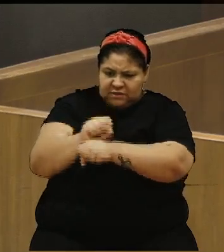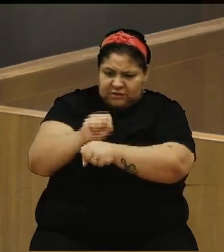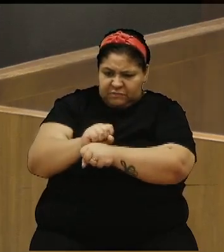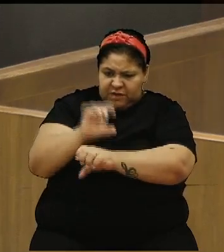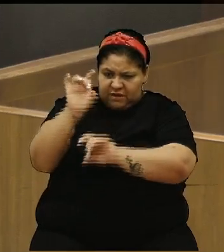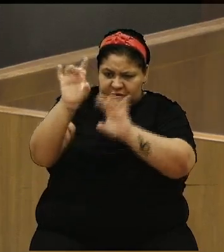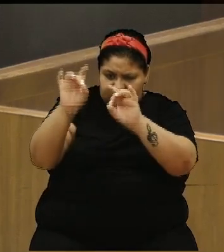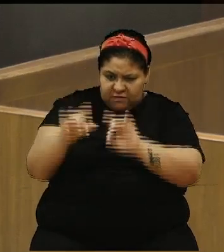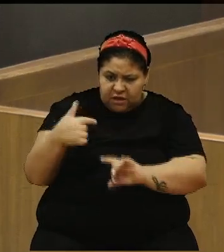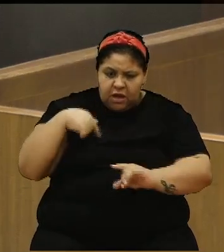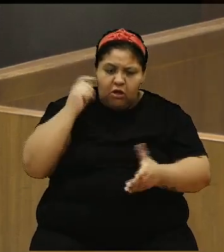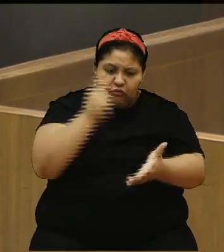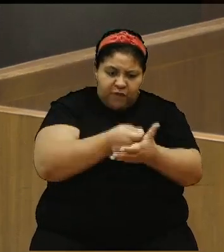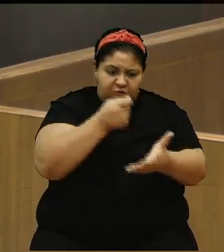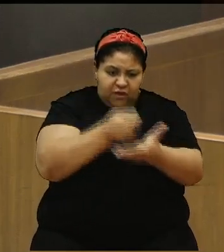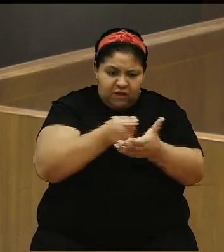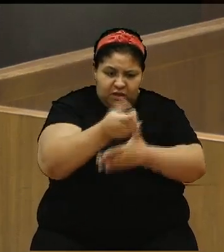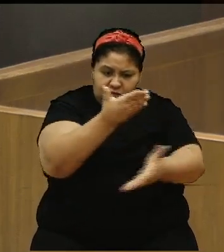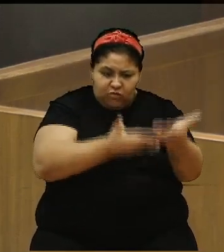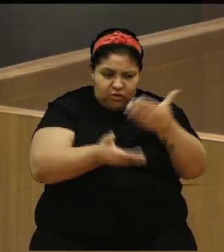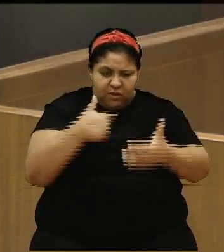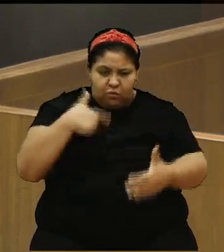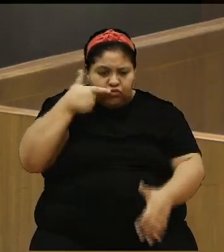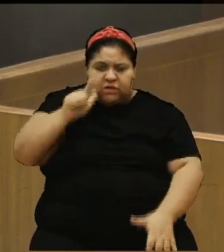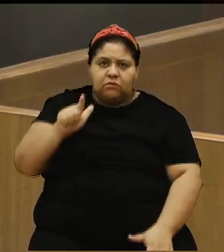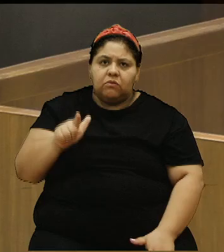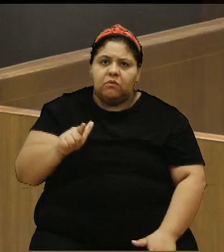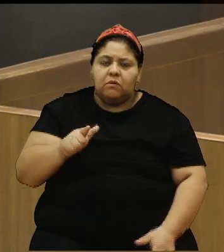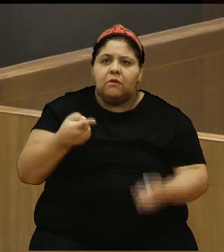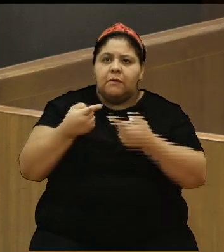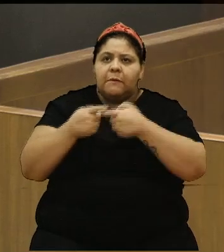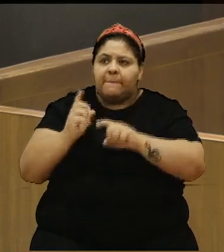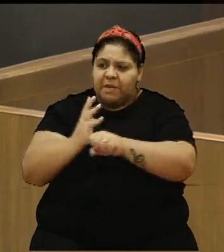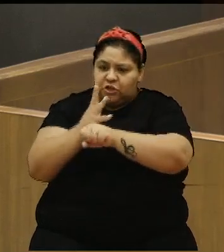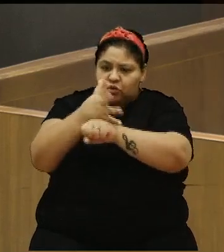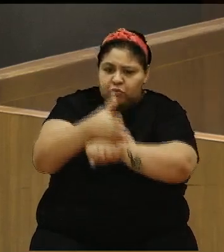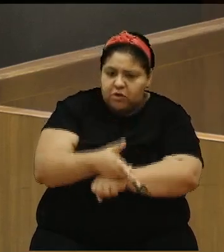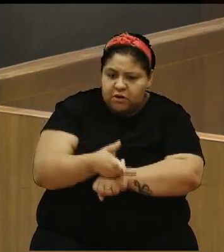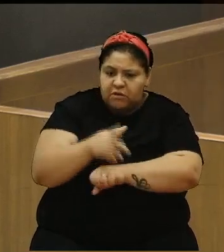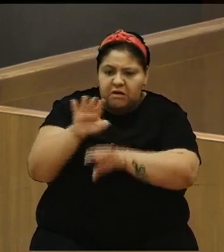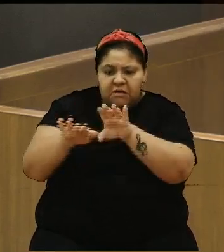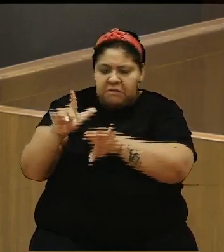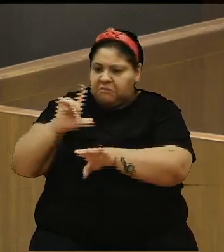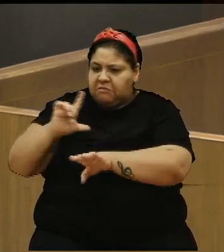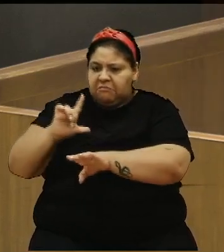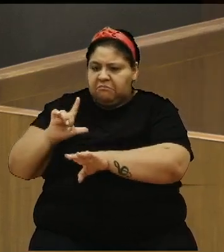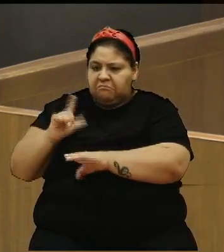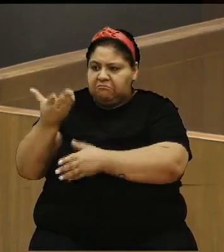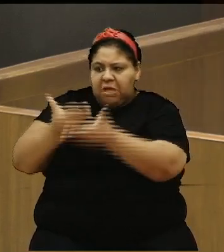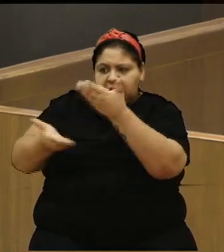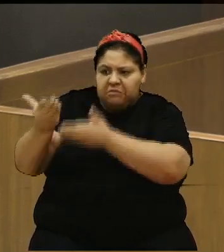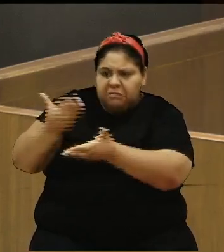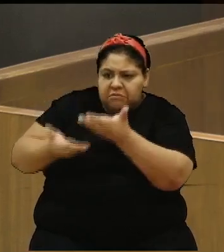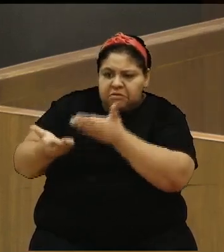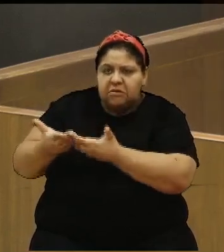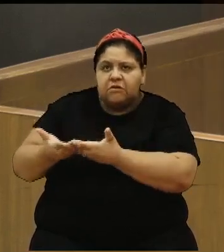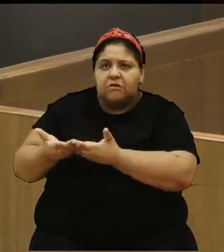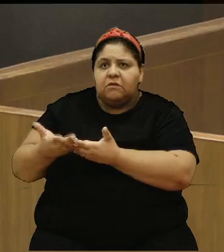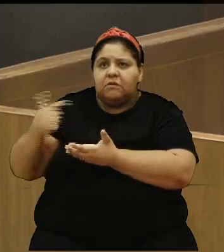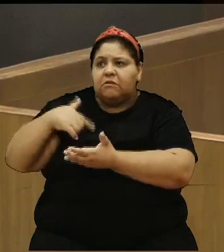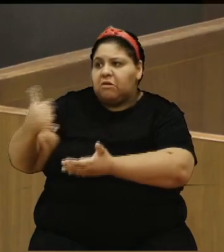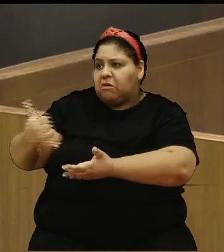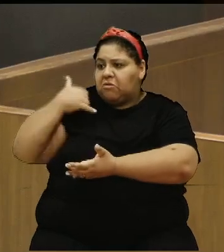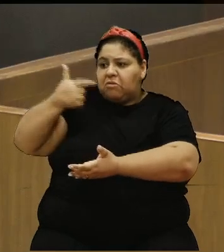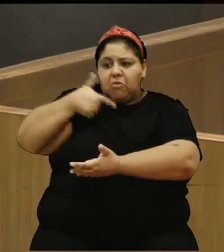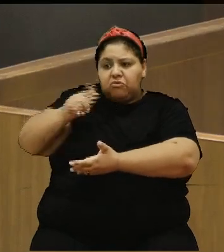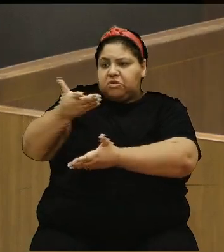Tá, mas eu tento uma consulta na UBS e eu não consigo. Tá, mas eu vou de madrugada e às vezes não tem consulta que chega, eu ligo, eu não